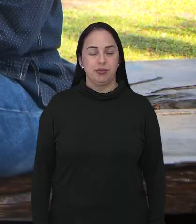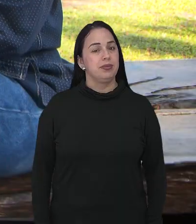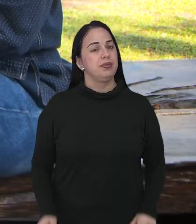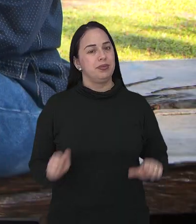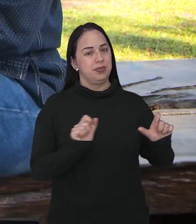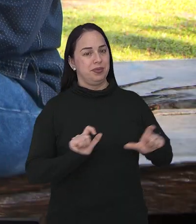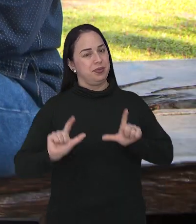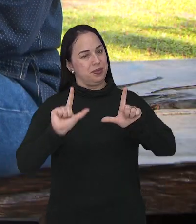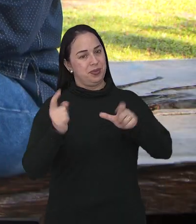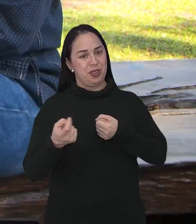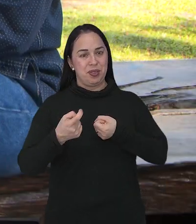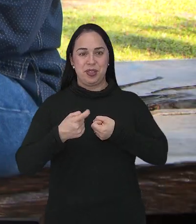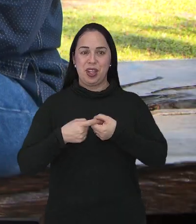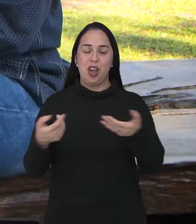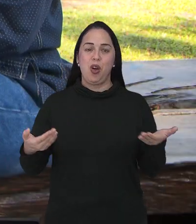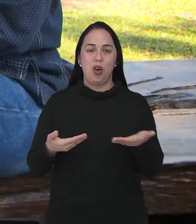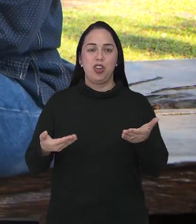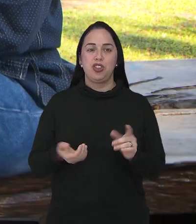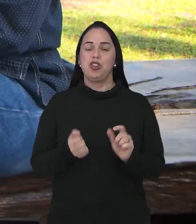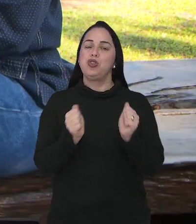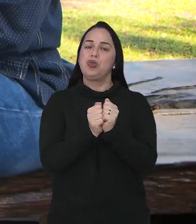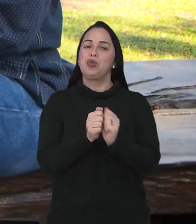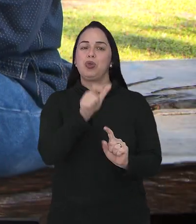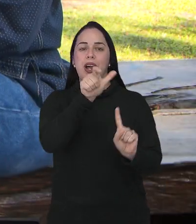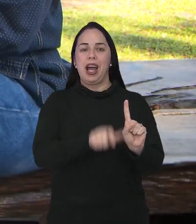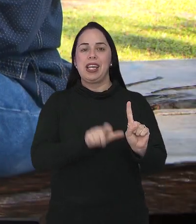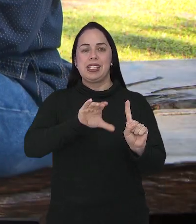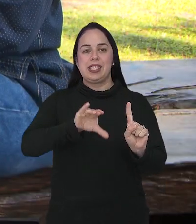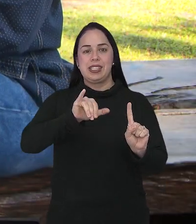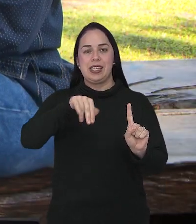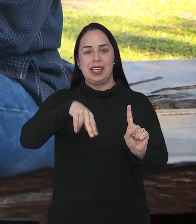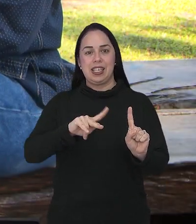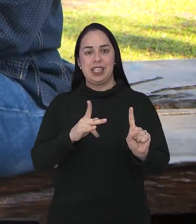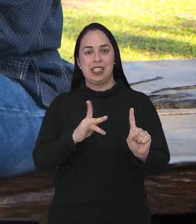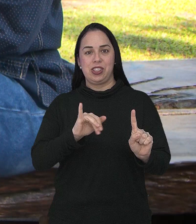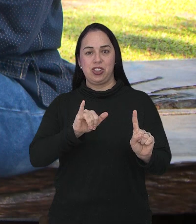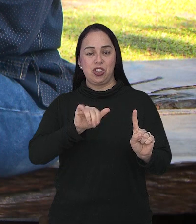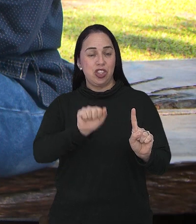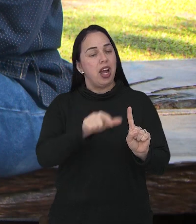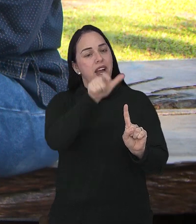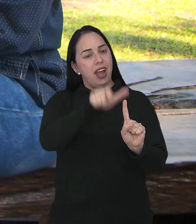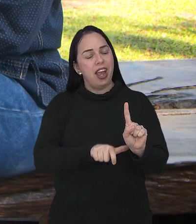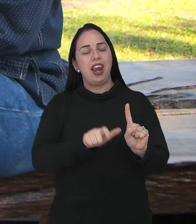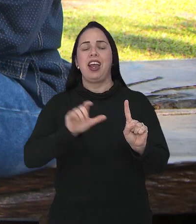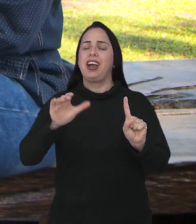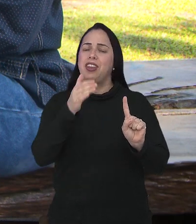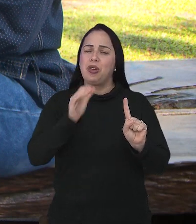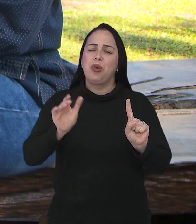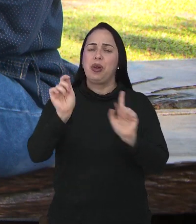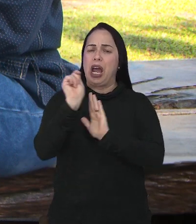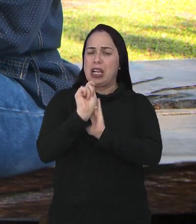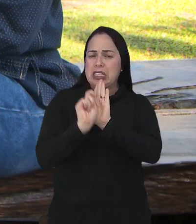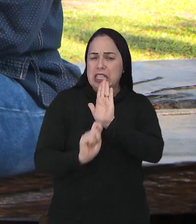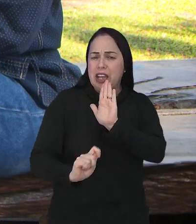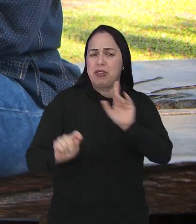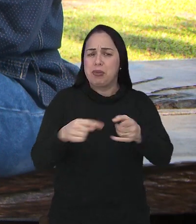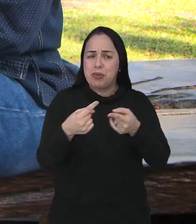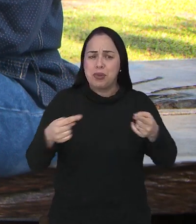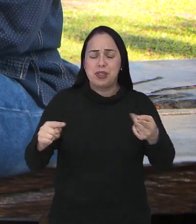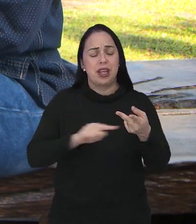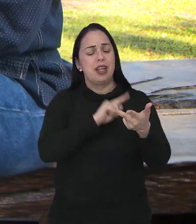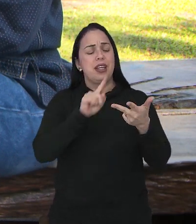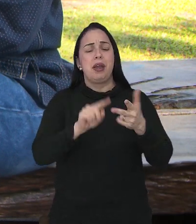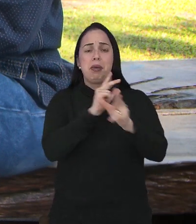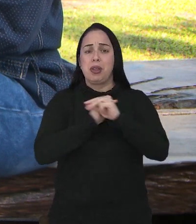De volta com entrevistas, hoje com Cíntia Jardim, que é cantora, compositora, produtora cultural. Nós falamos no primeiro bloco do Cena